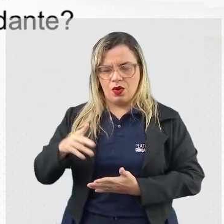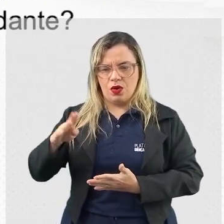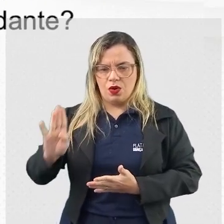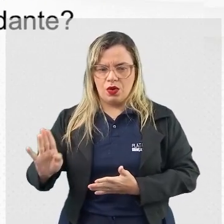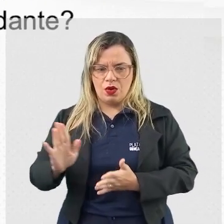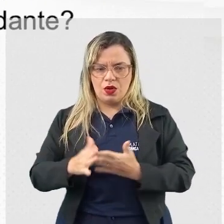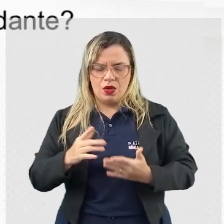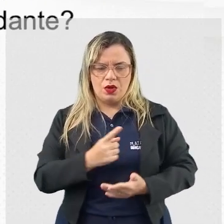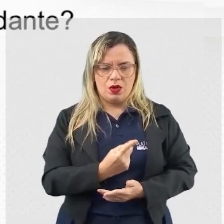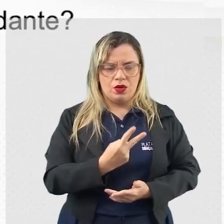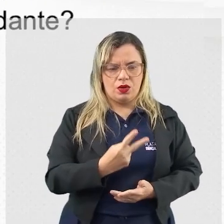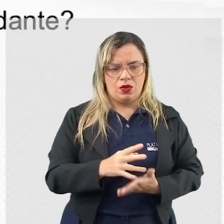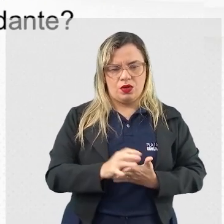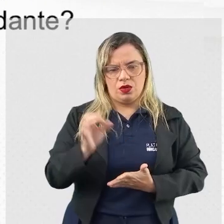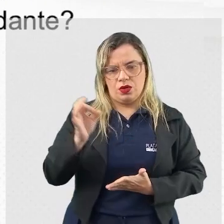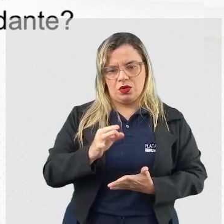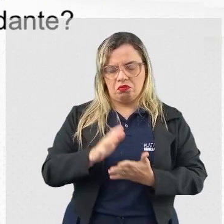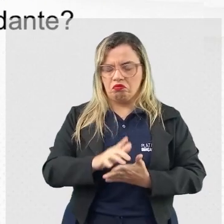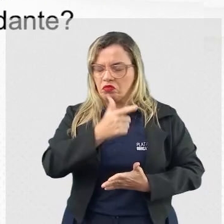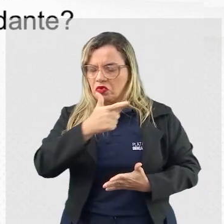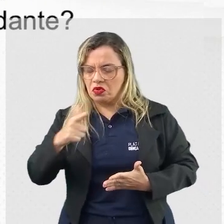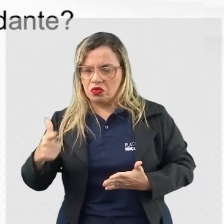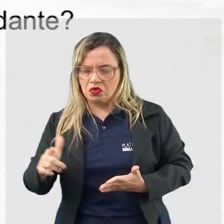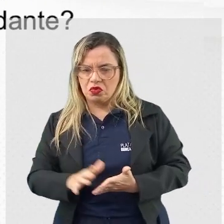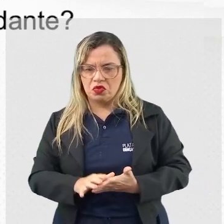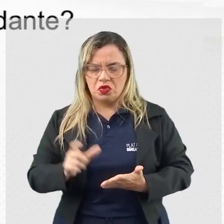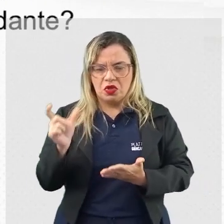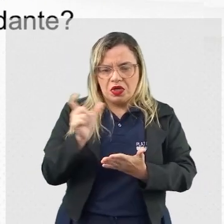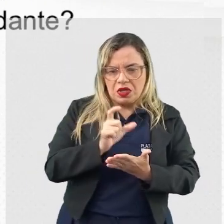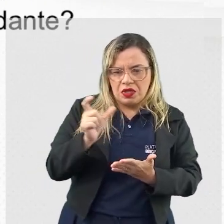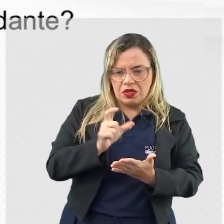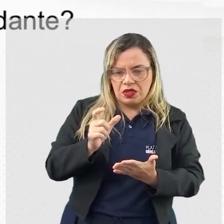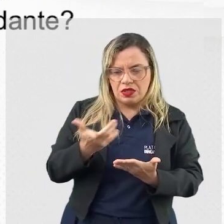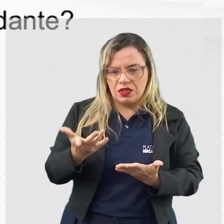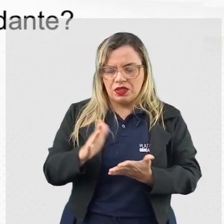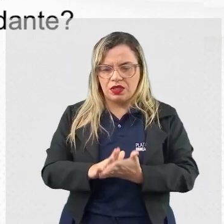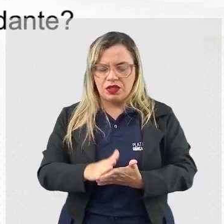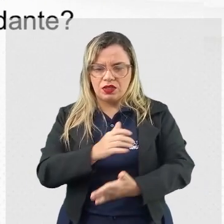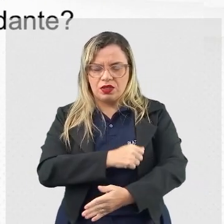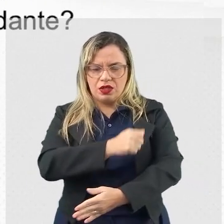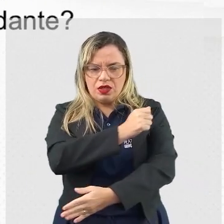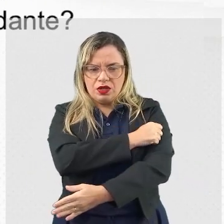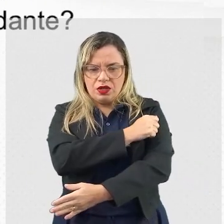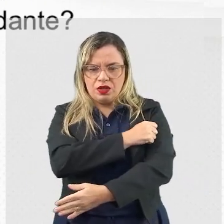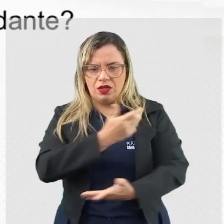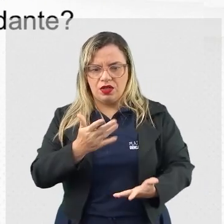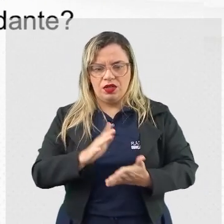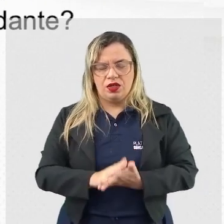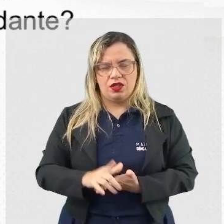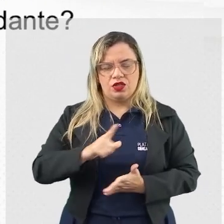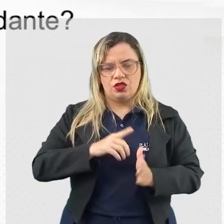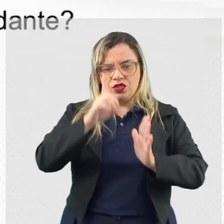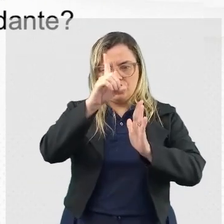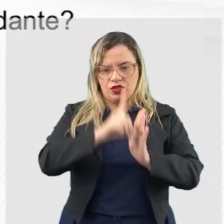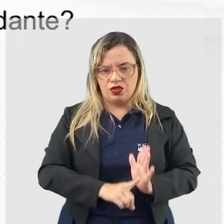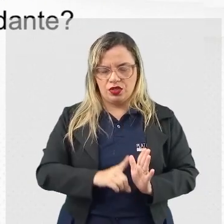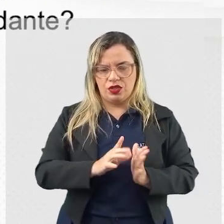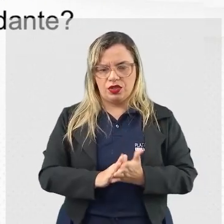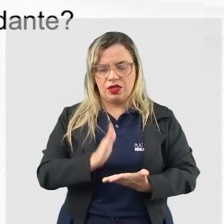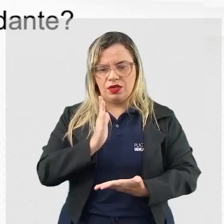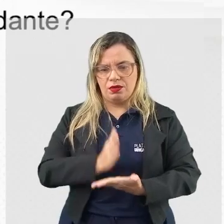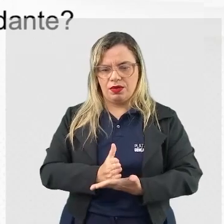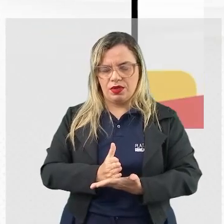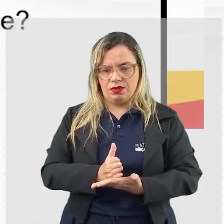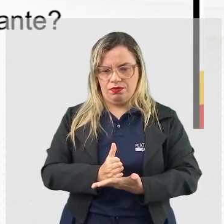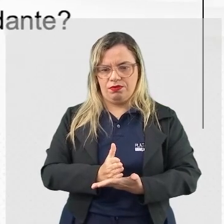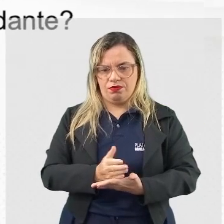de estudante que daria o direito à minha passagem. Quantos alunos da pesquisa estão sem carteira de estudante? Beleza,